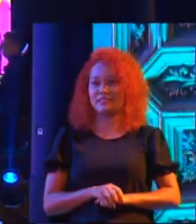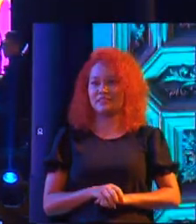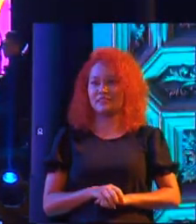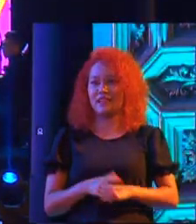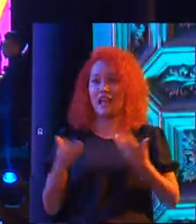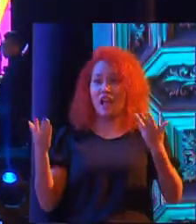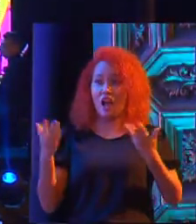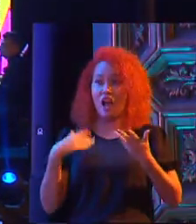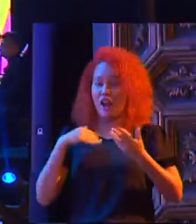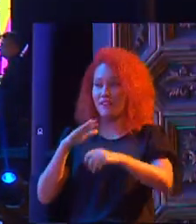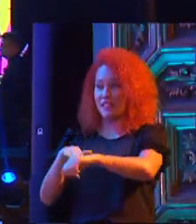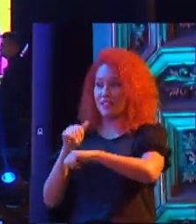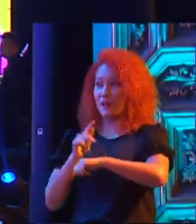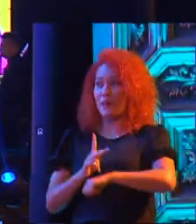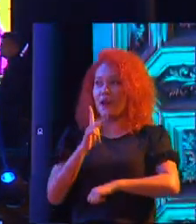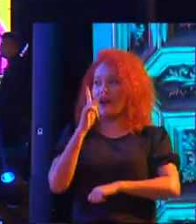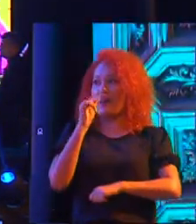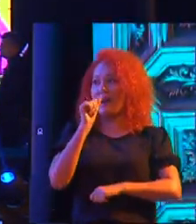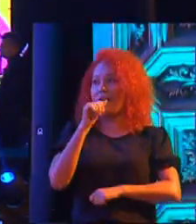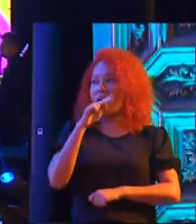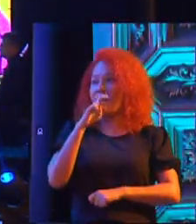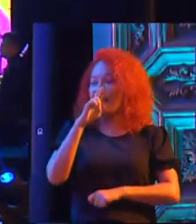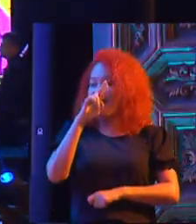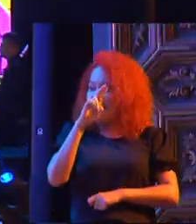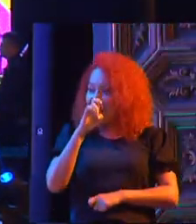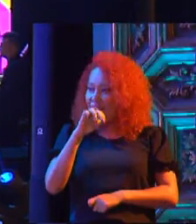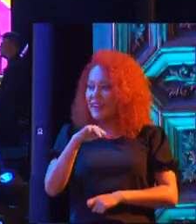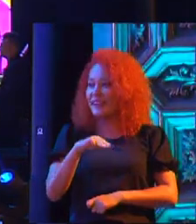Convido Karen Tavares para receber o seu prêmio.